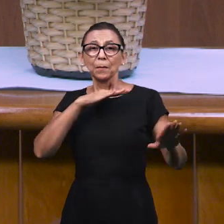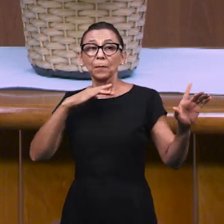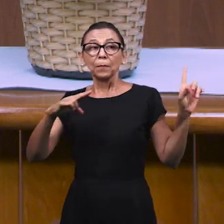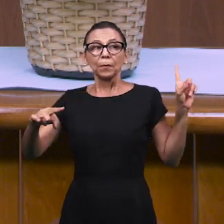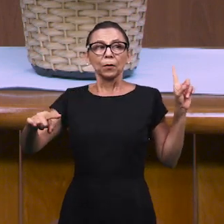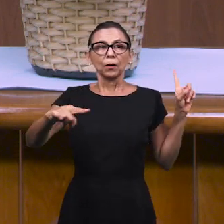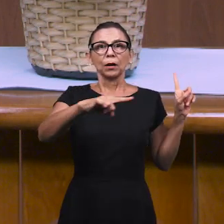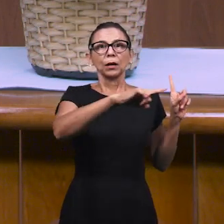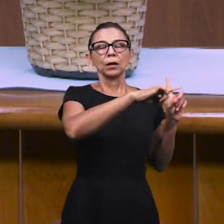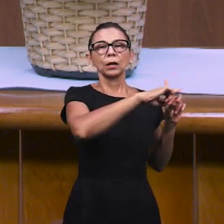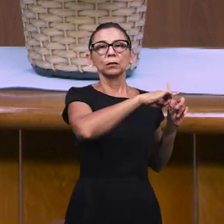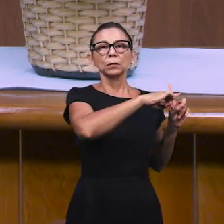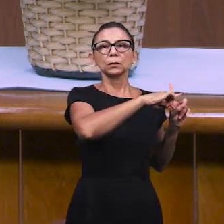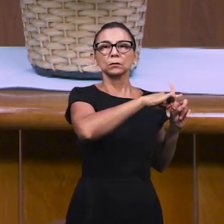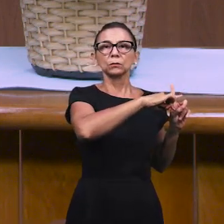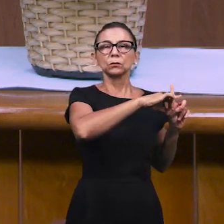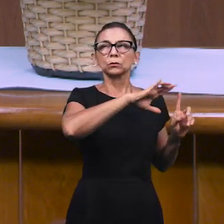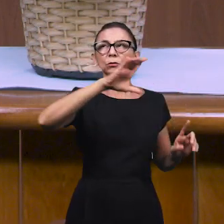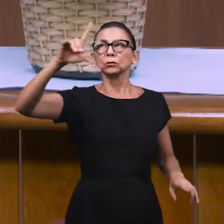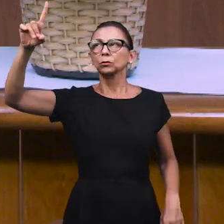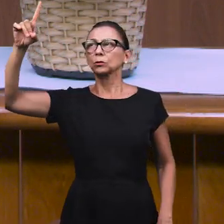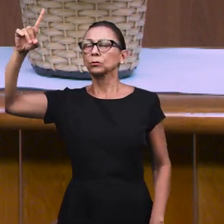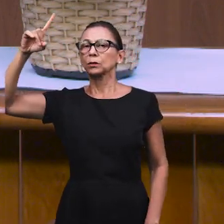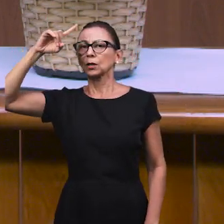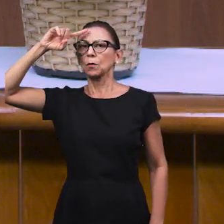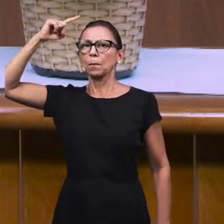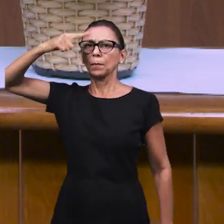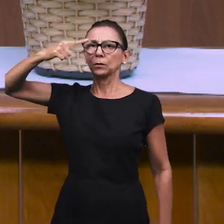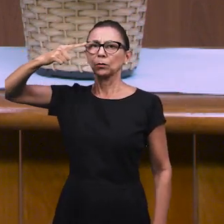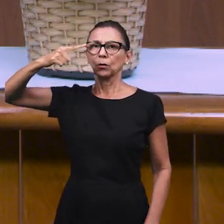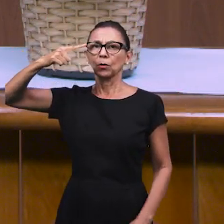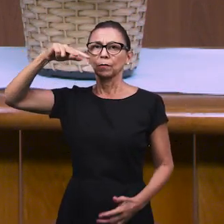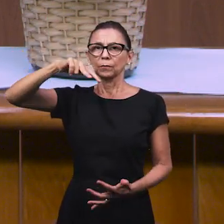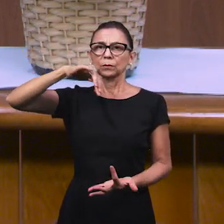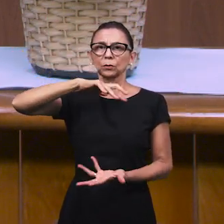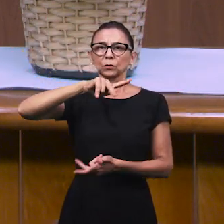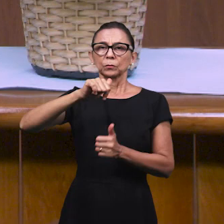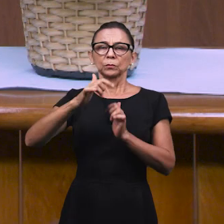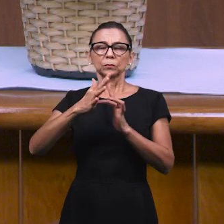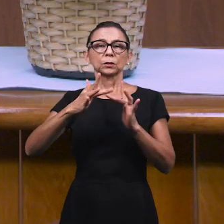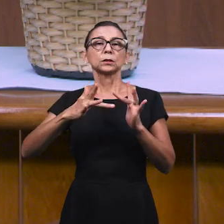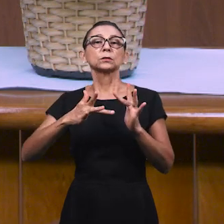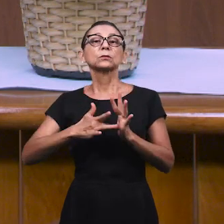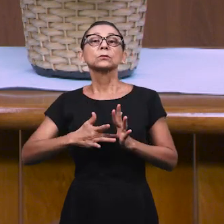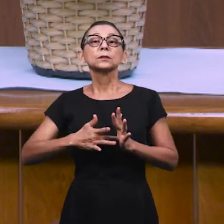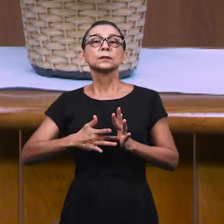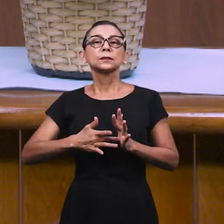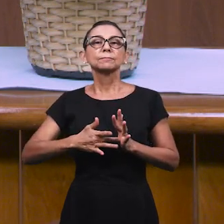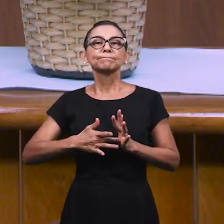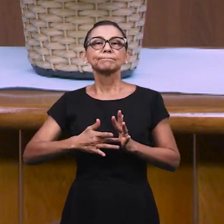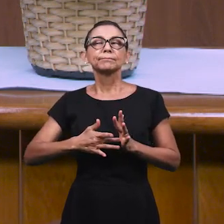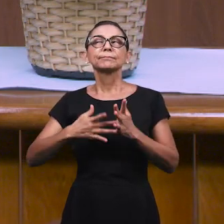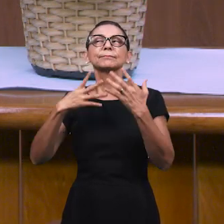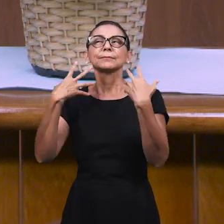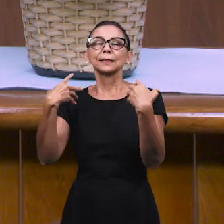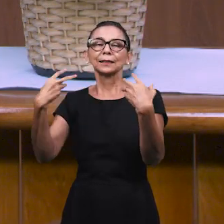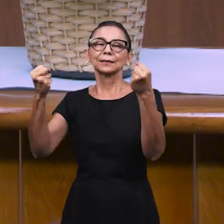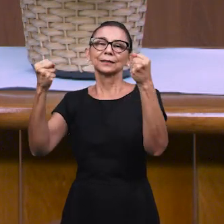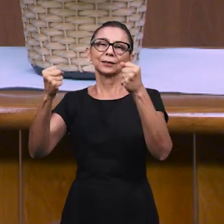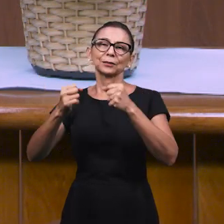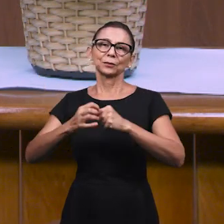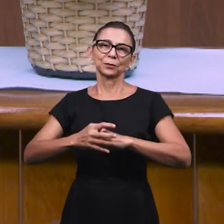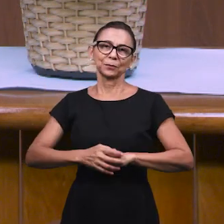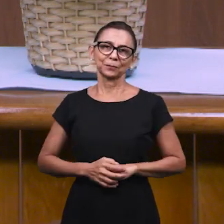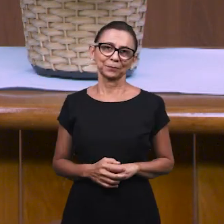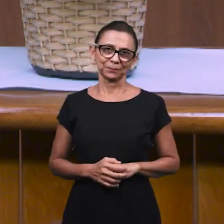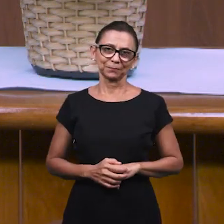quando Deus deu uma ordem para ele. Jesus veio sobre a ordem do Pai. E nessa ordem, ele tinha o projeto de